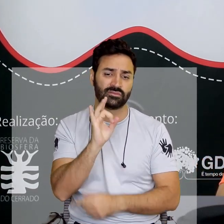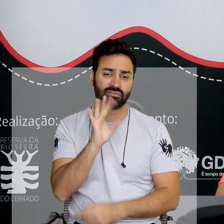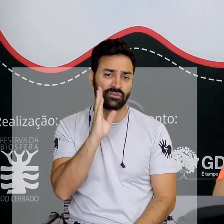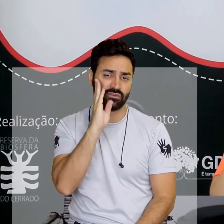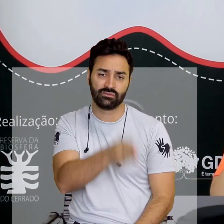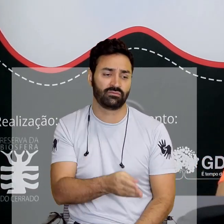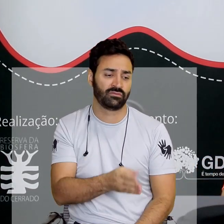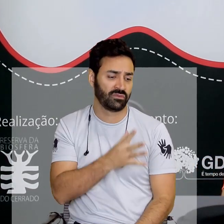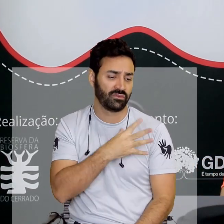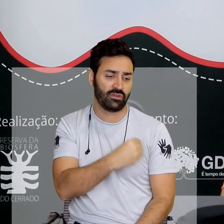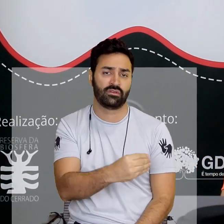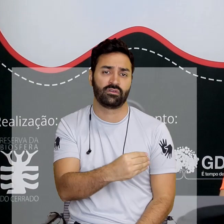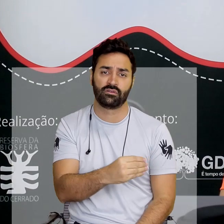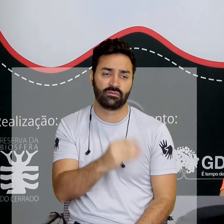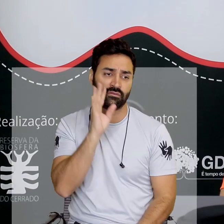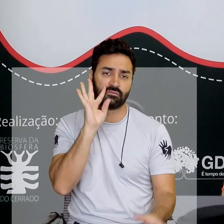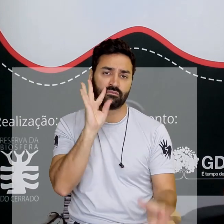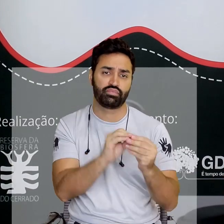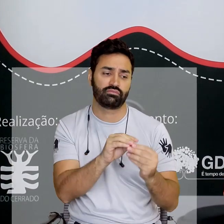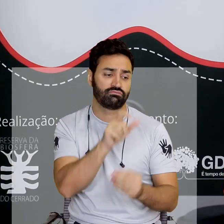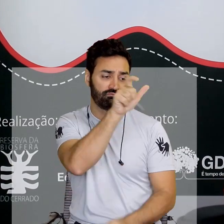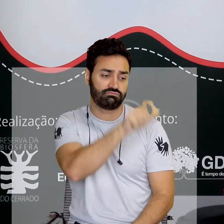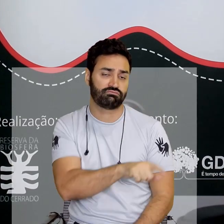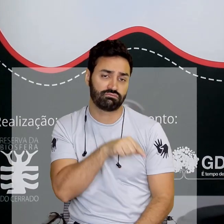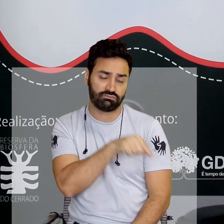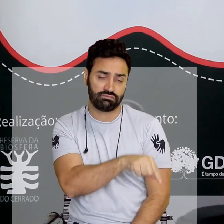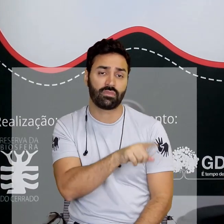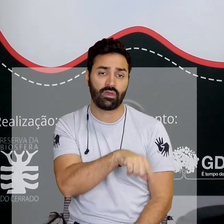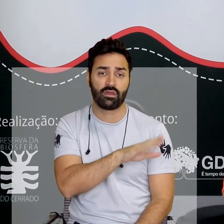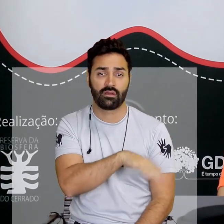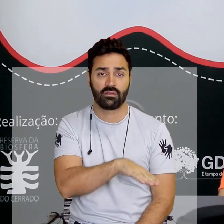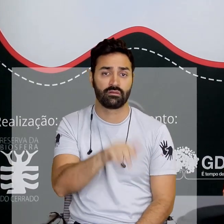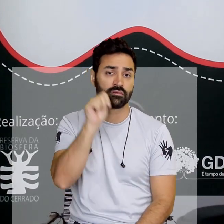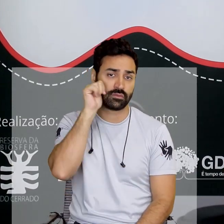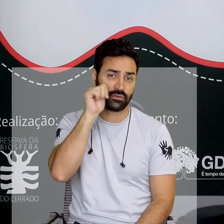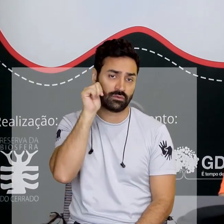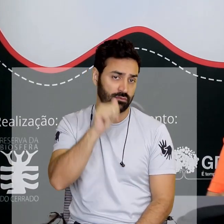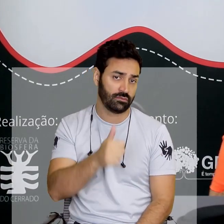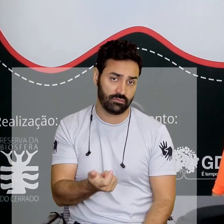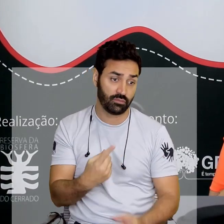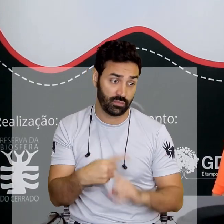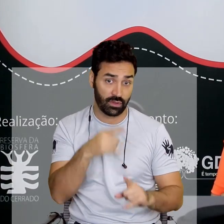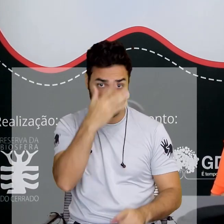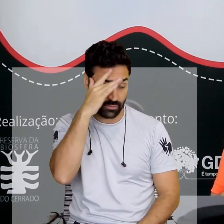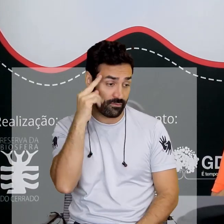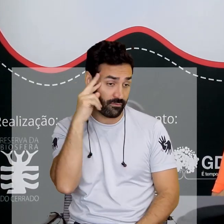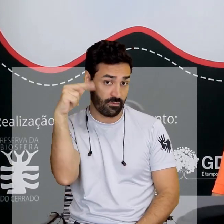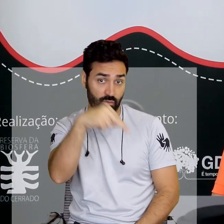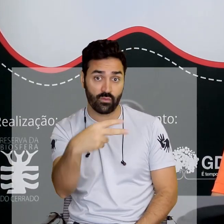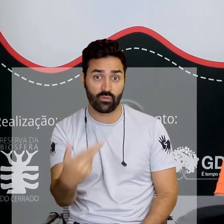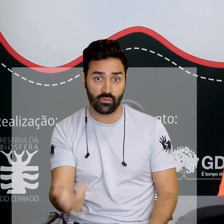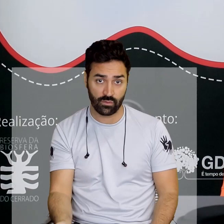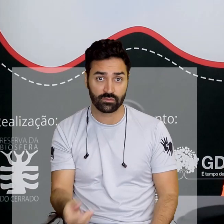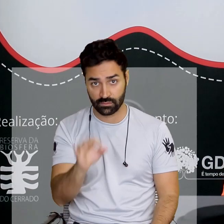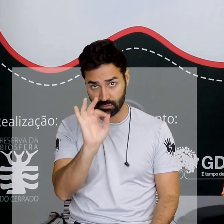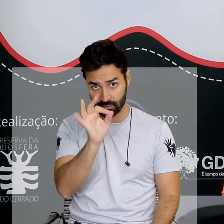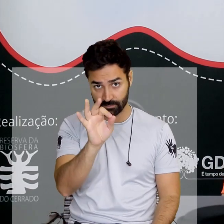de filho. Já fica subentendido que é uma criança do sexo feminino e que é minha filha.